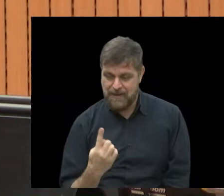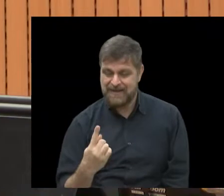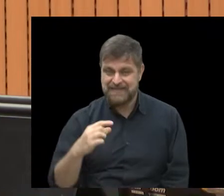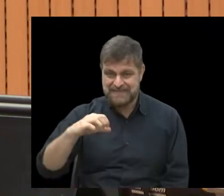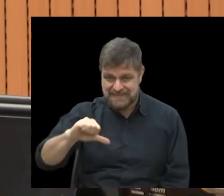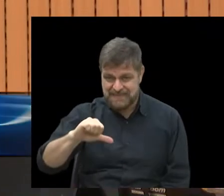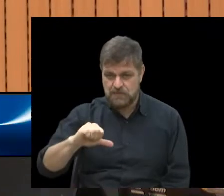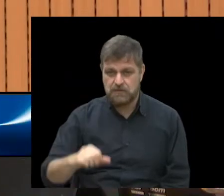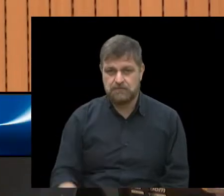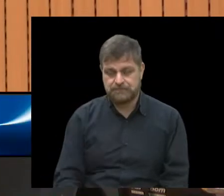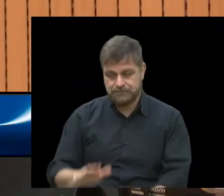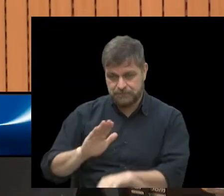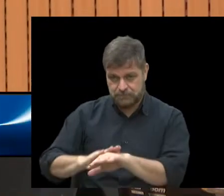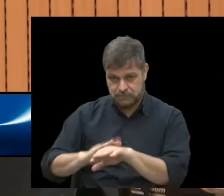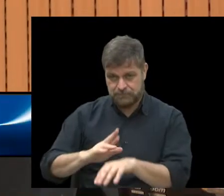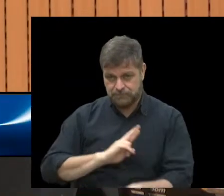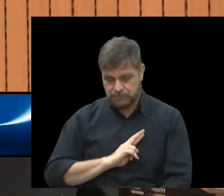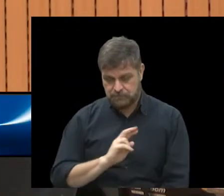54/19, processo